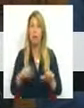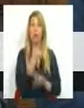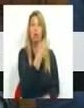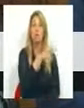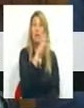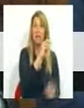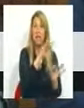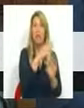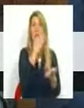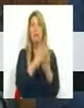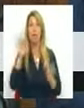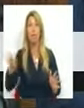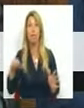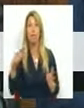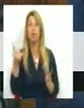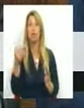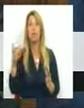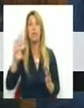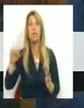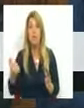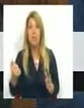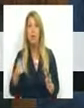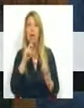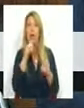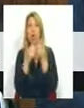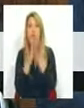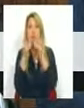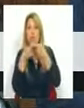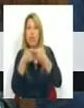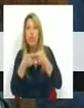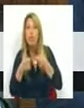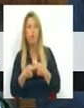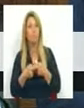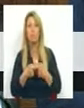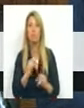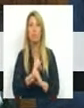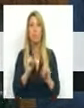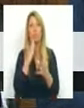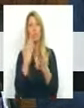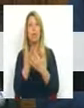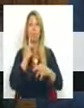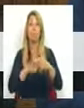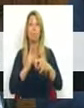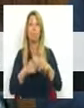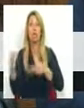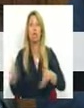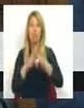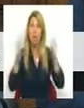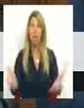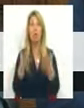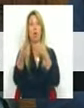2015, conseguir conjugar todas as estrelas para ter a otimização perfeita da sua estratégia de desalavancagem e